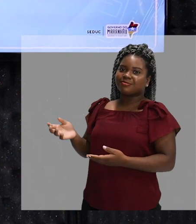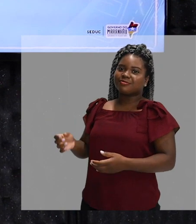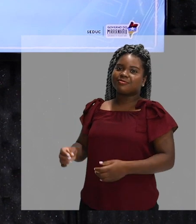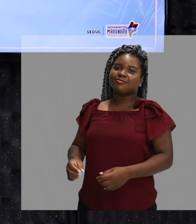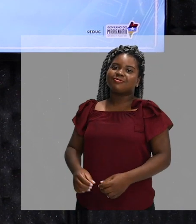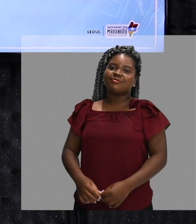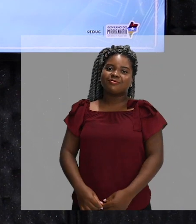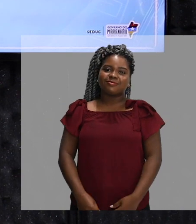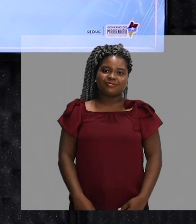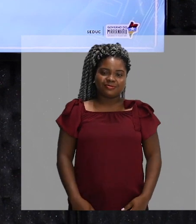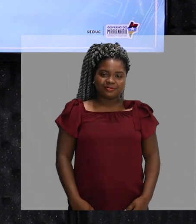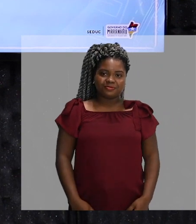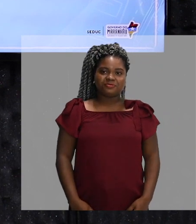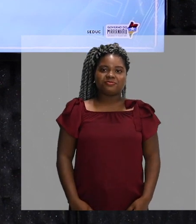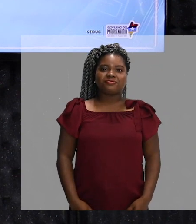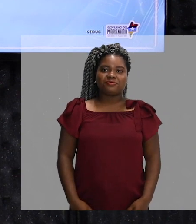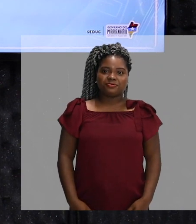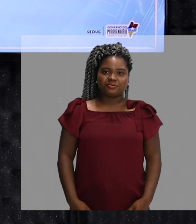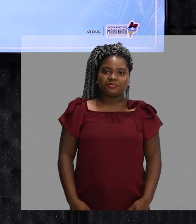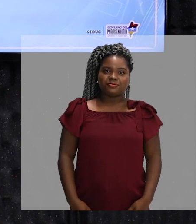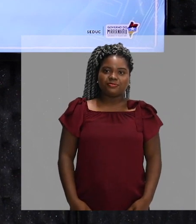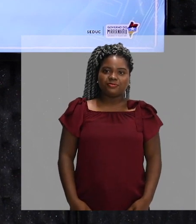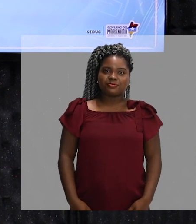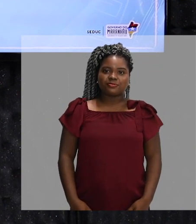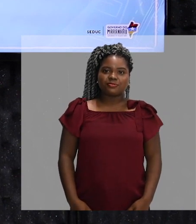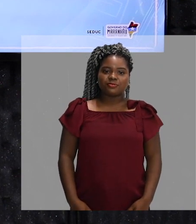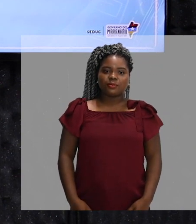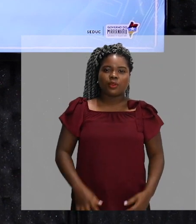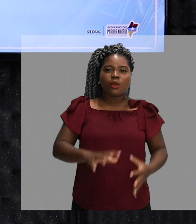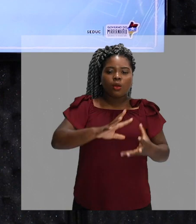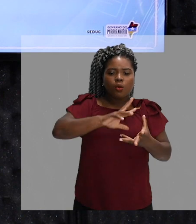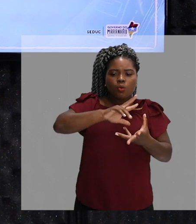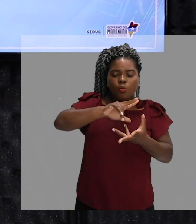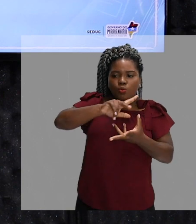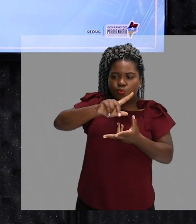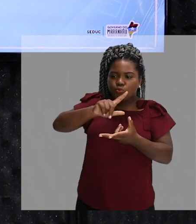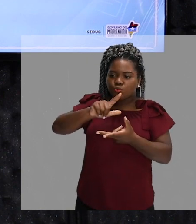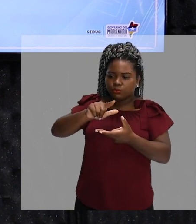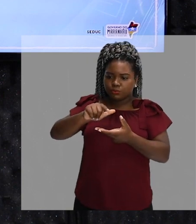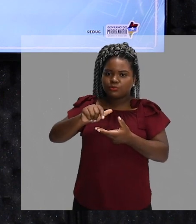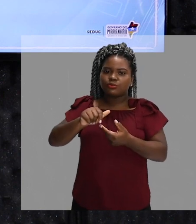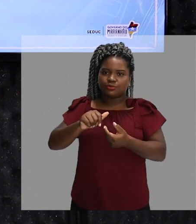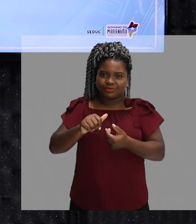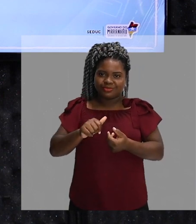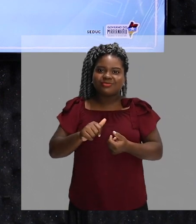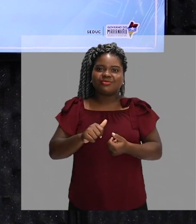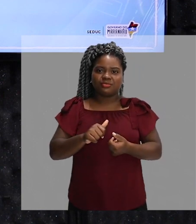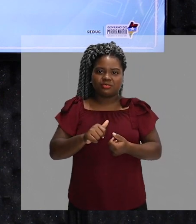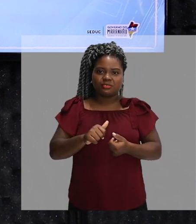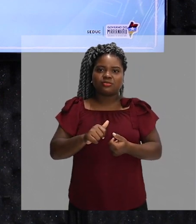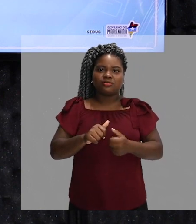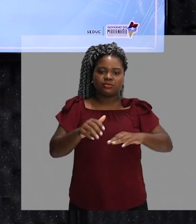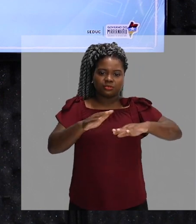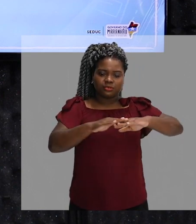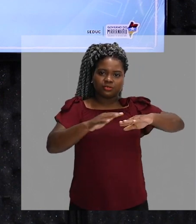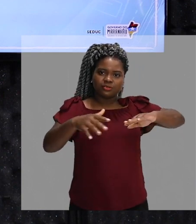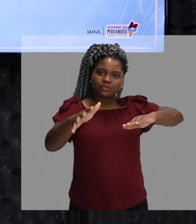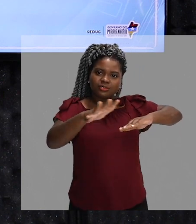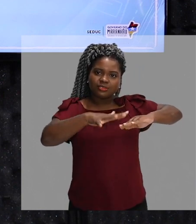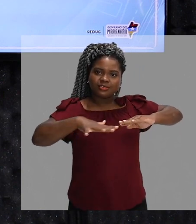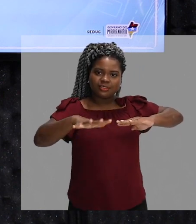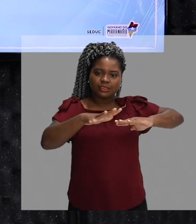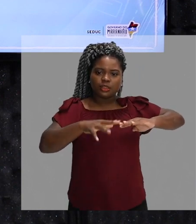análise do espaço geográfico. Hoje o mundo é bastante moderno, caracterizado pelo uso